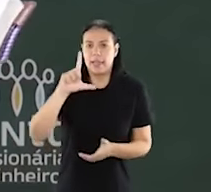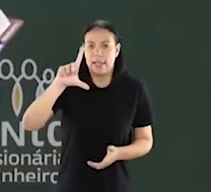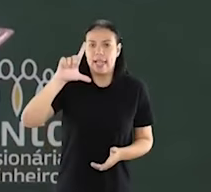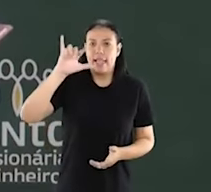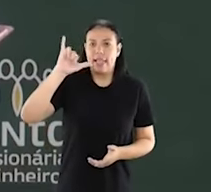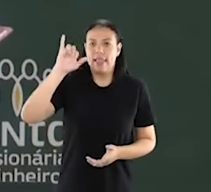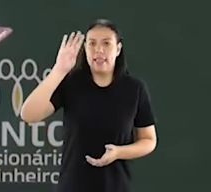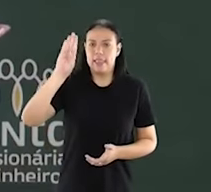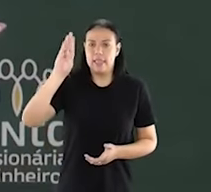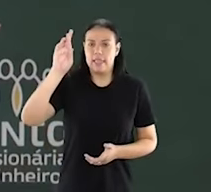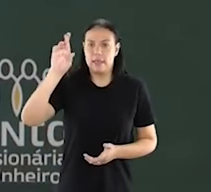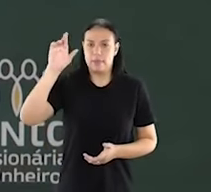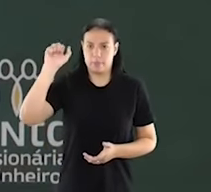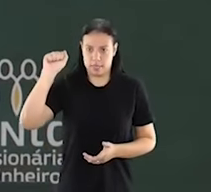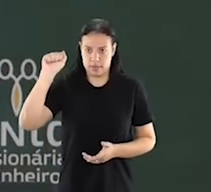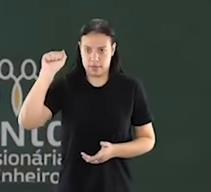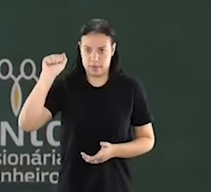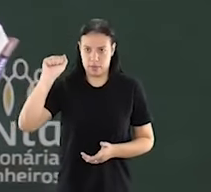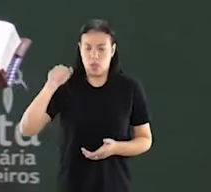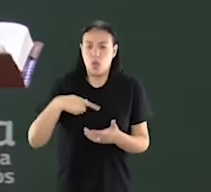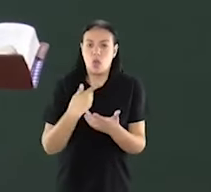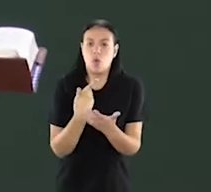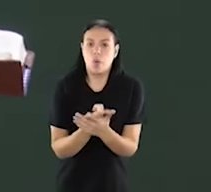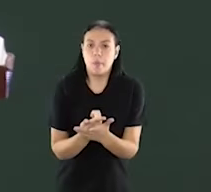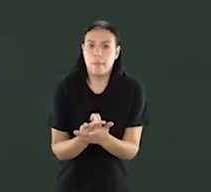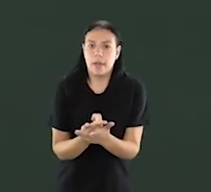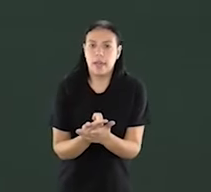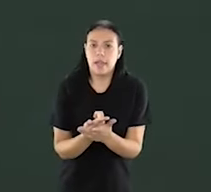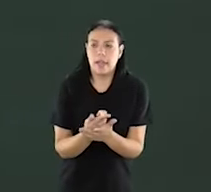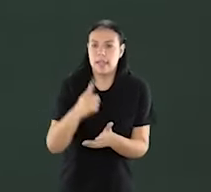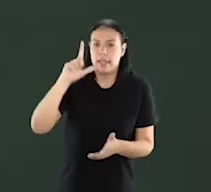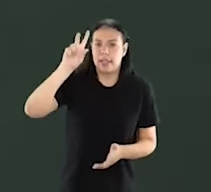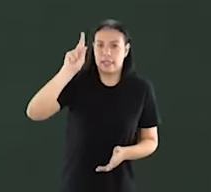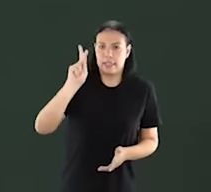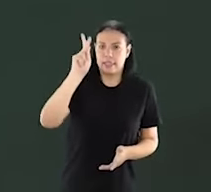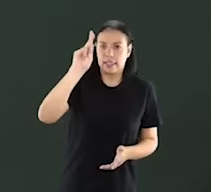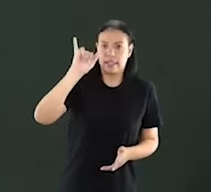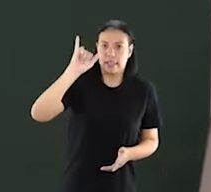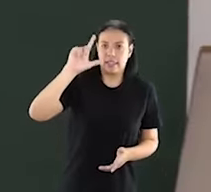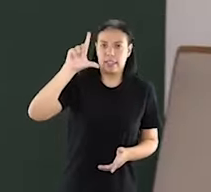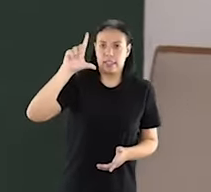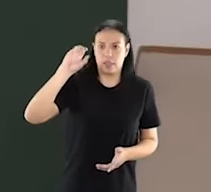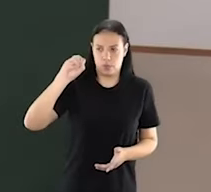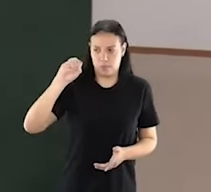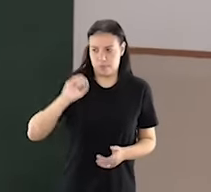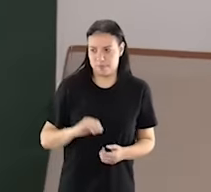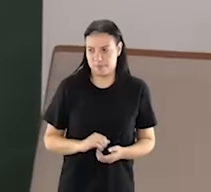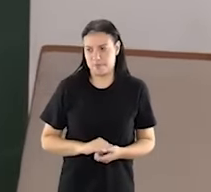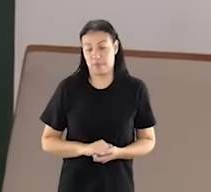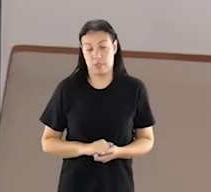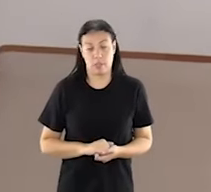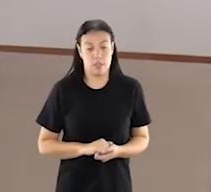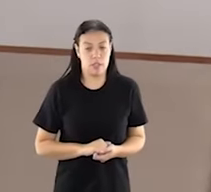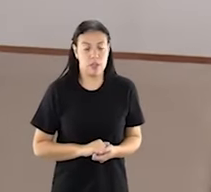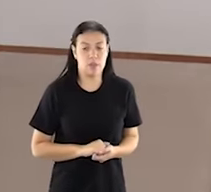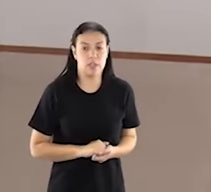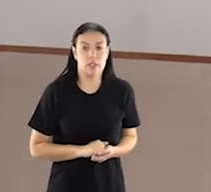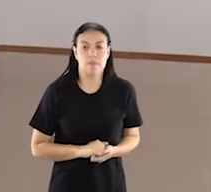nossa linguagem comum aqui. Mas libra é uma medida, para você ter uma ideia, um litro